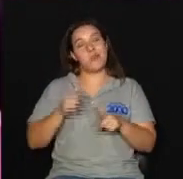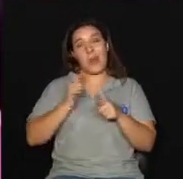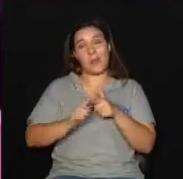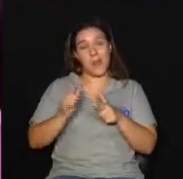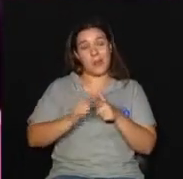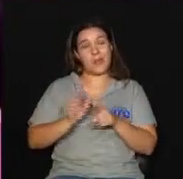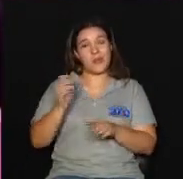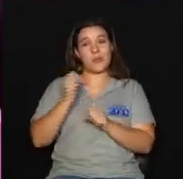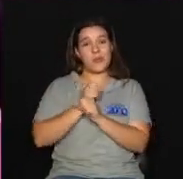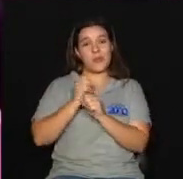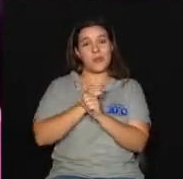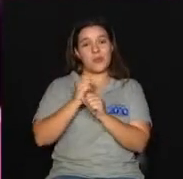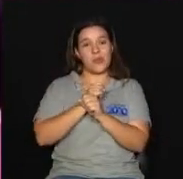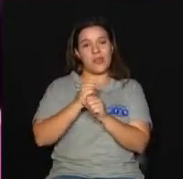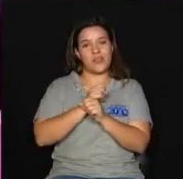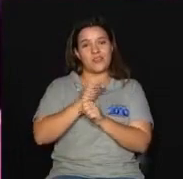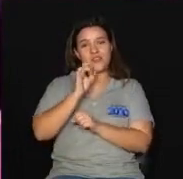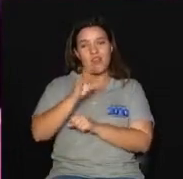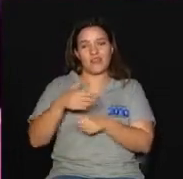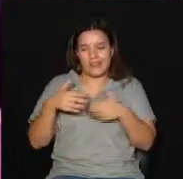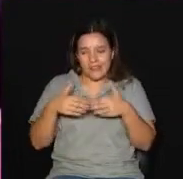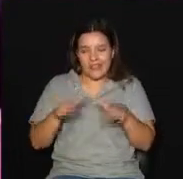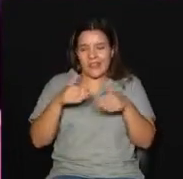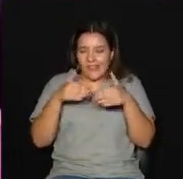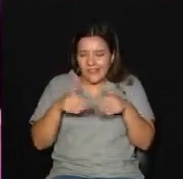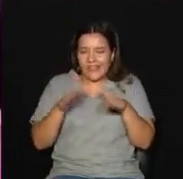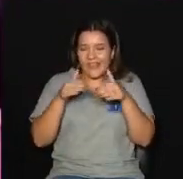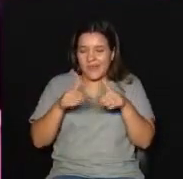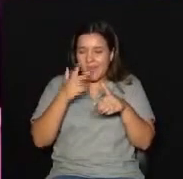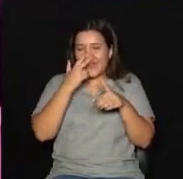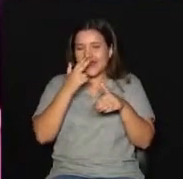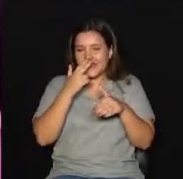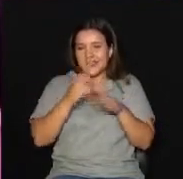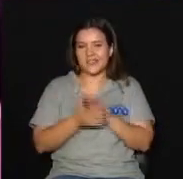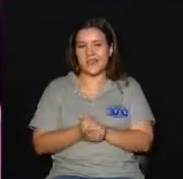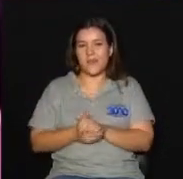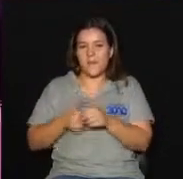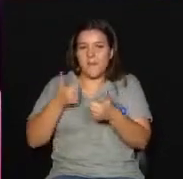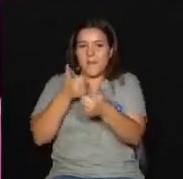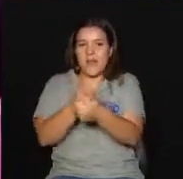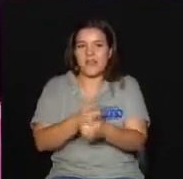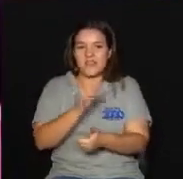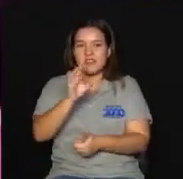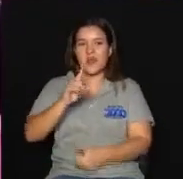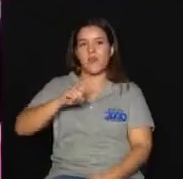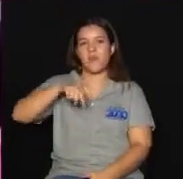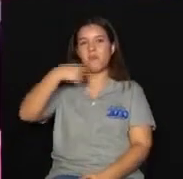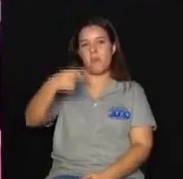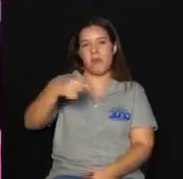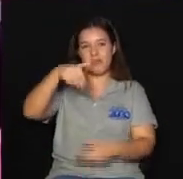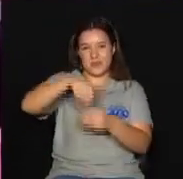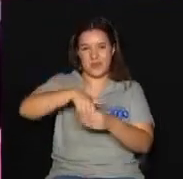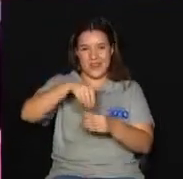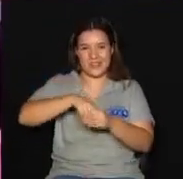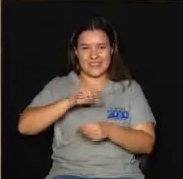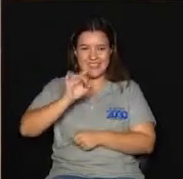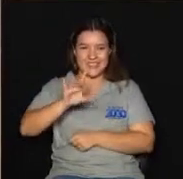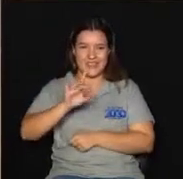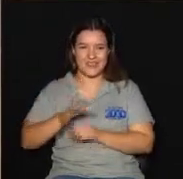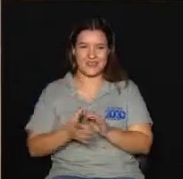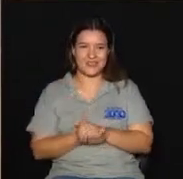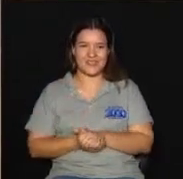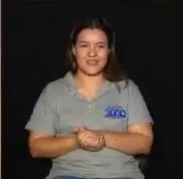que só é tocado com mais profundidade próximo à próxima eleição. Tá